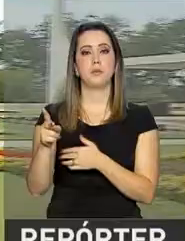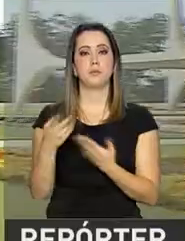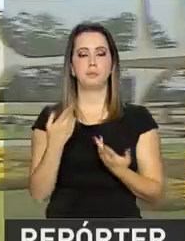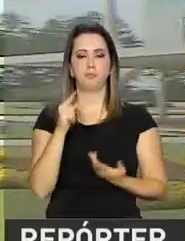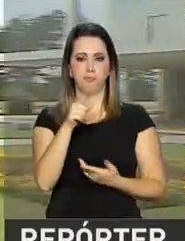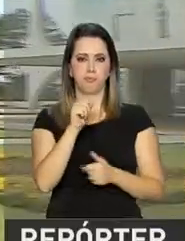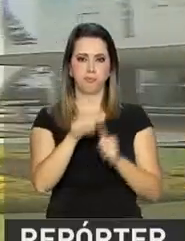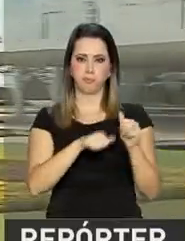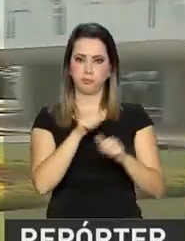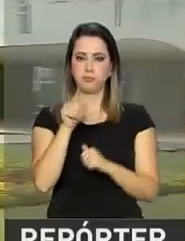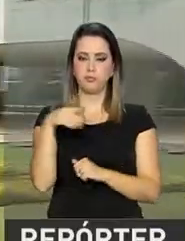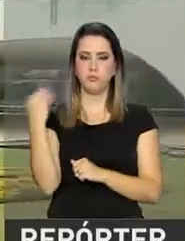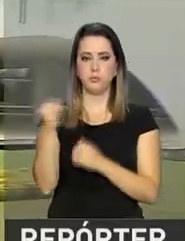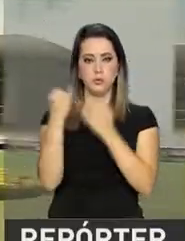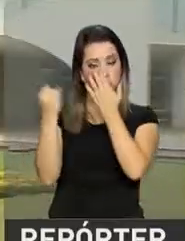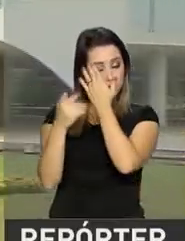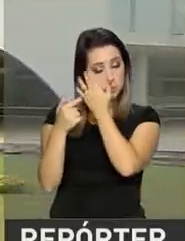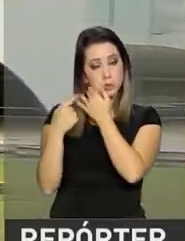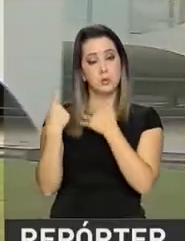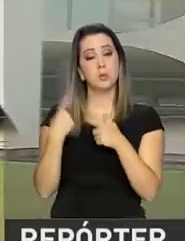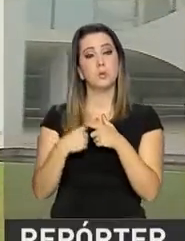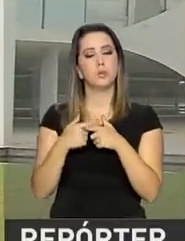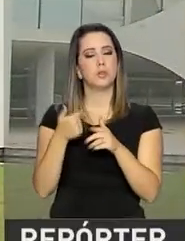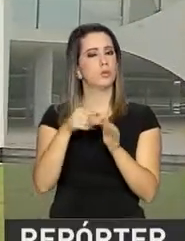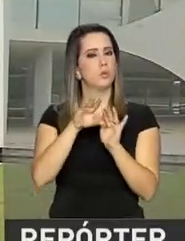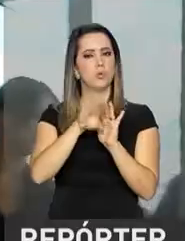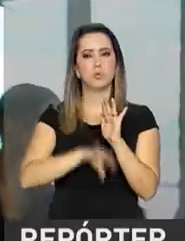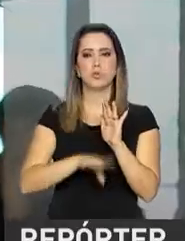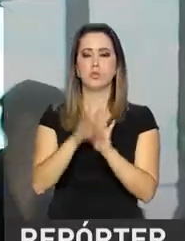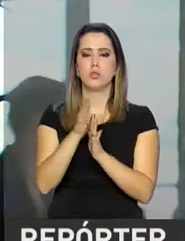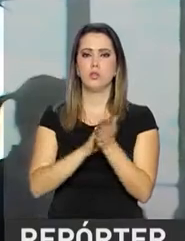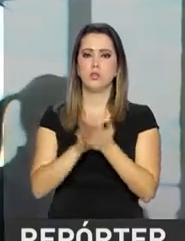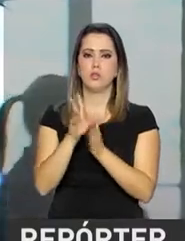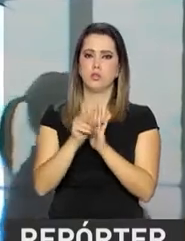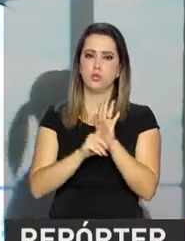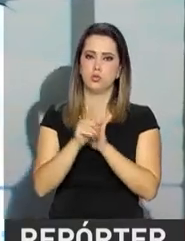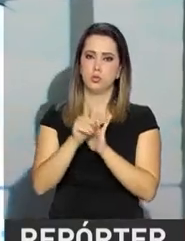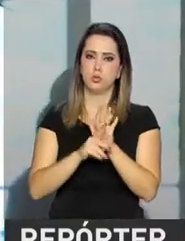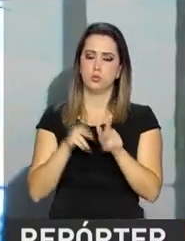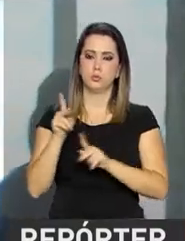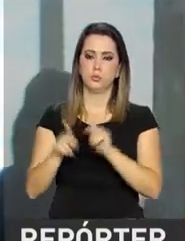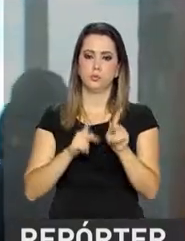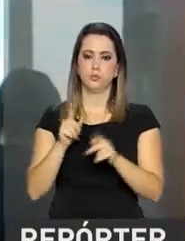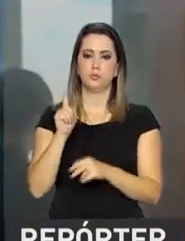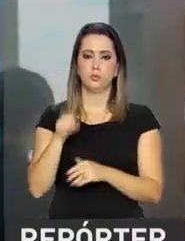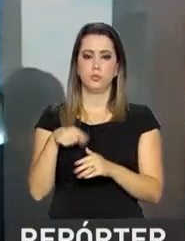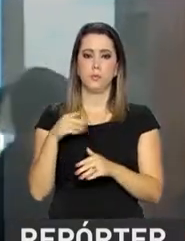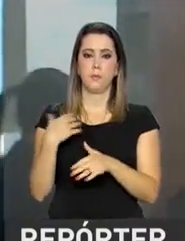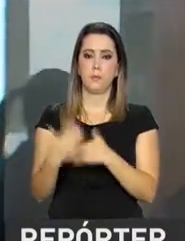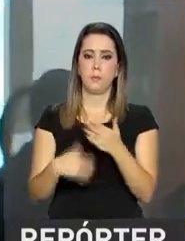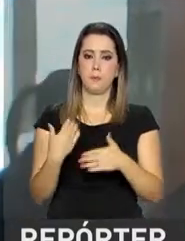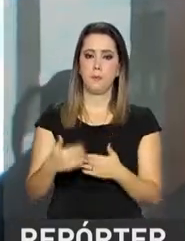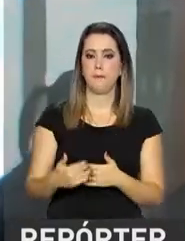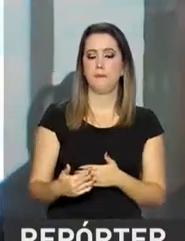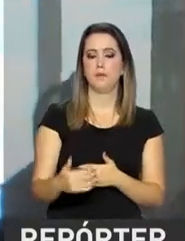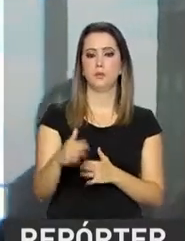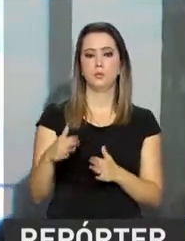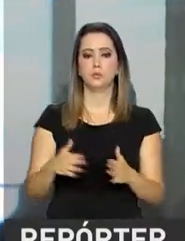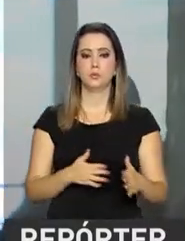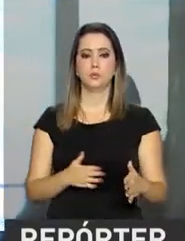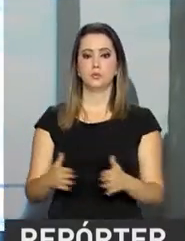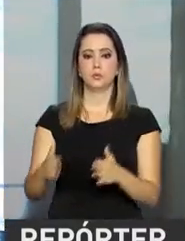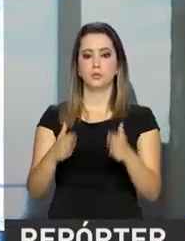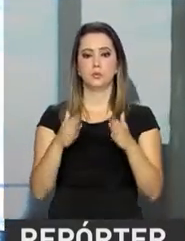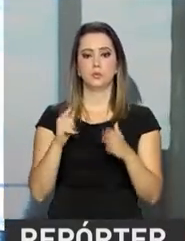são importantes porque não retiram direitos da população. Um avanço, né, no sentido daquilo, no rumo